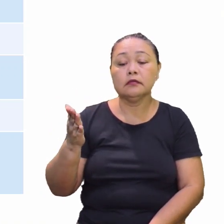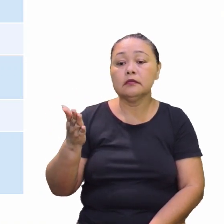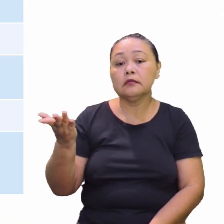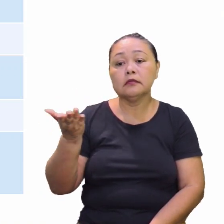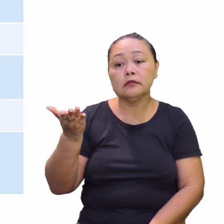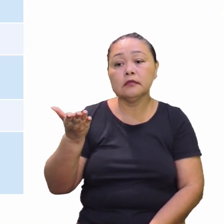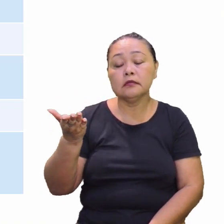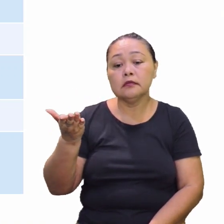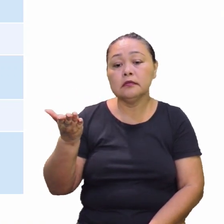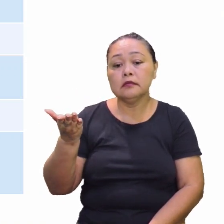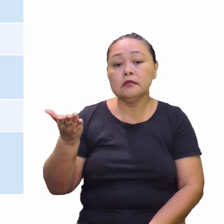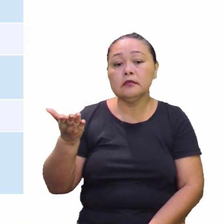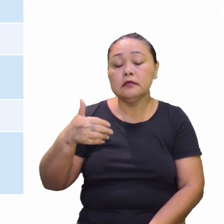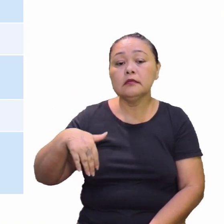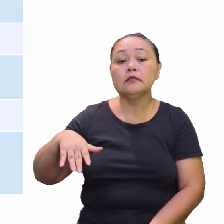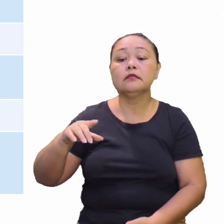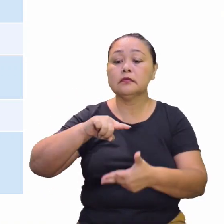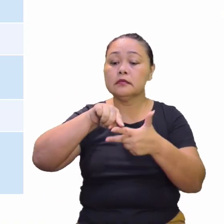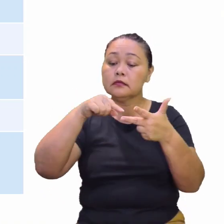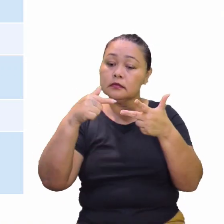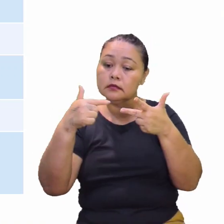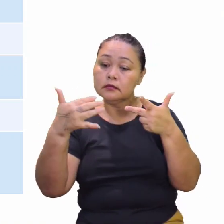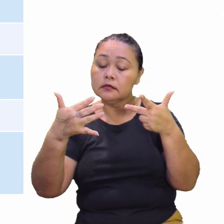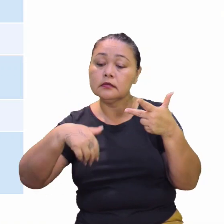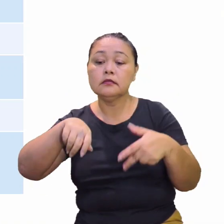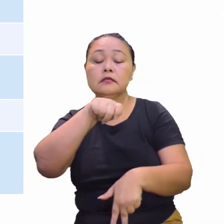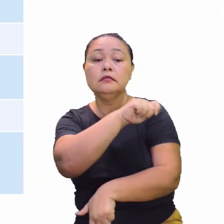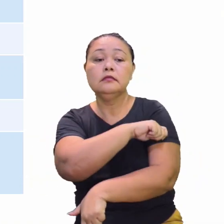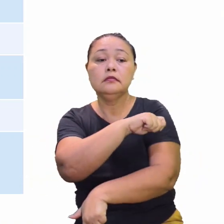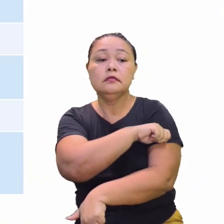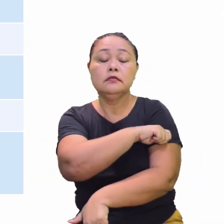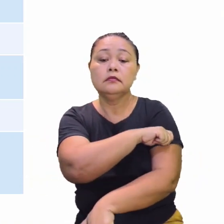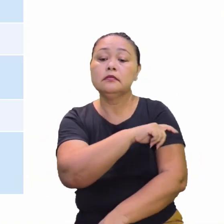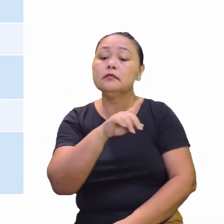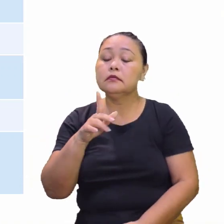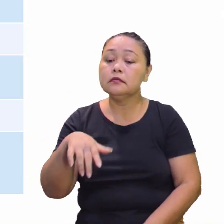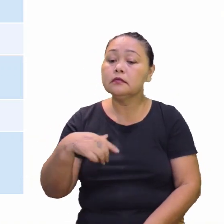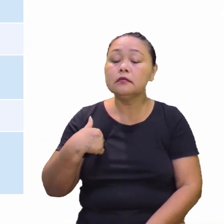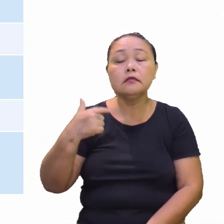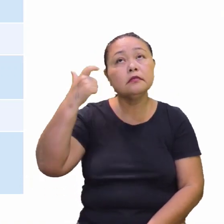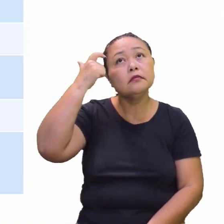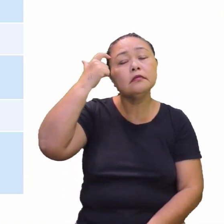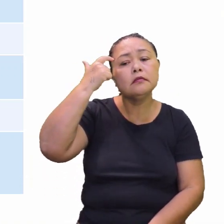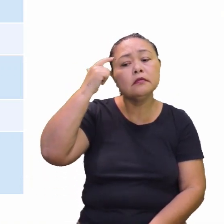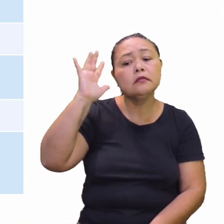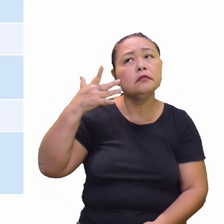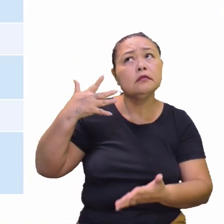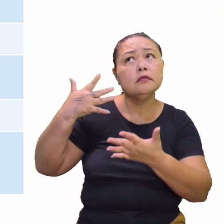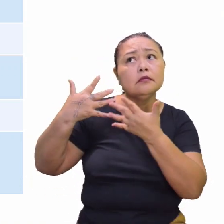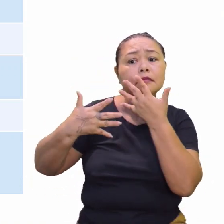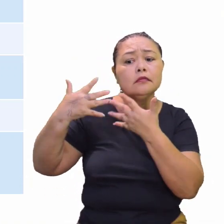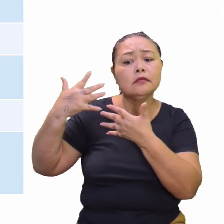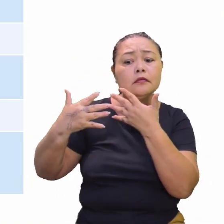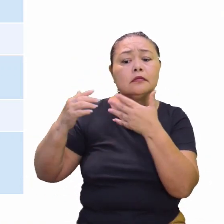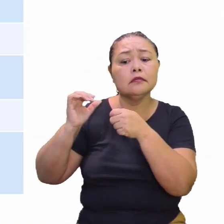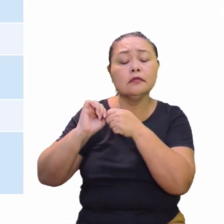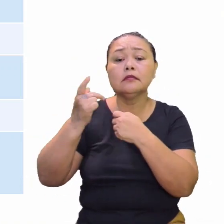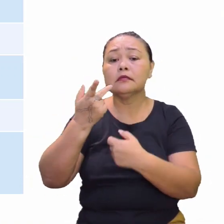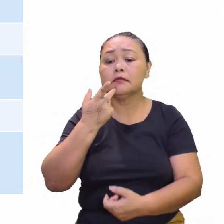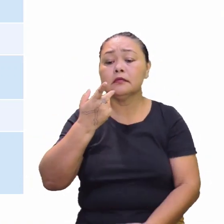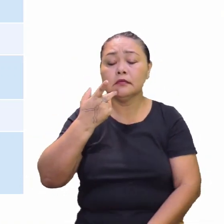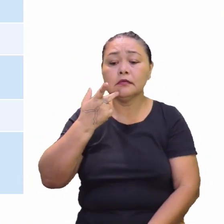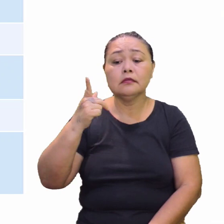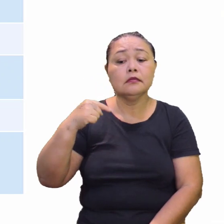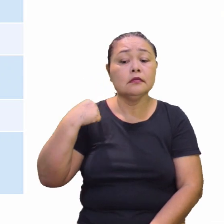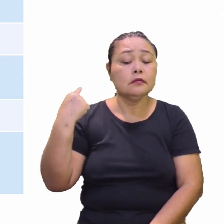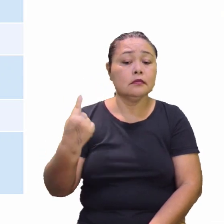você agora chegou no setor terciário, para o aluno mentalmente assim não se perder. Porque você